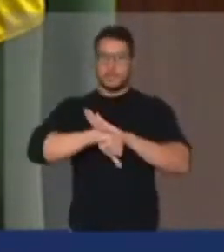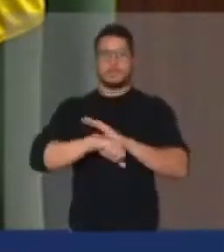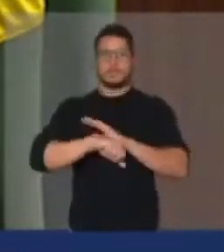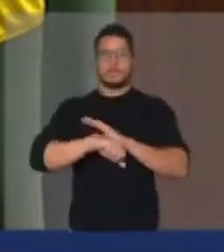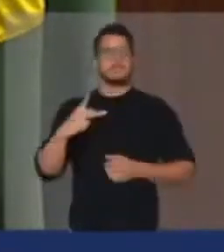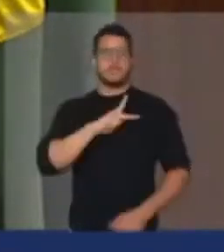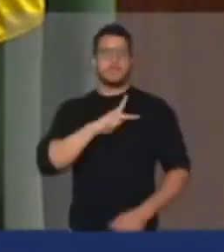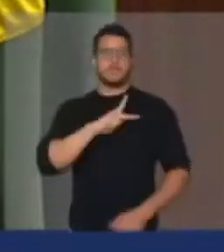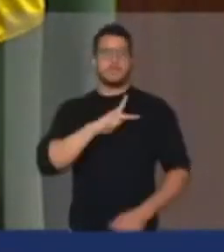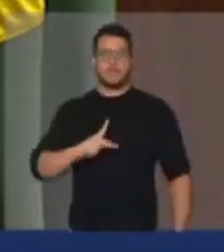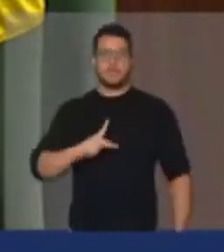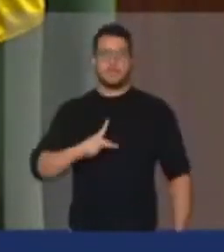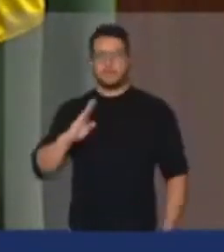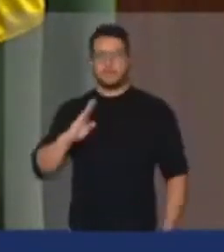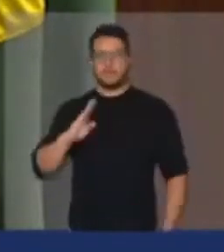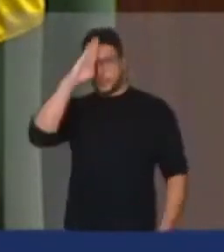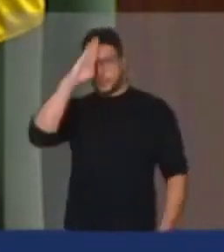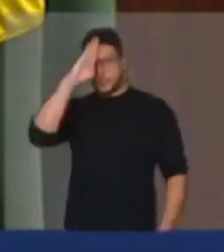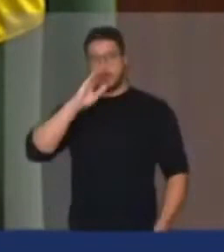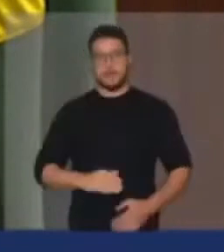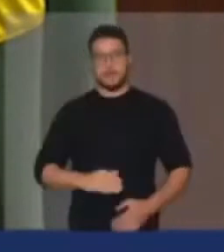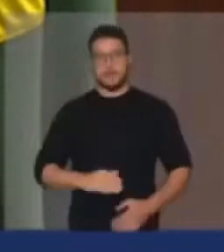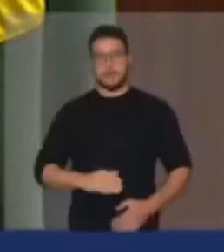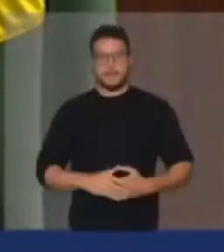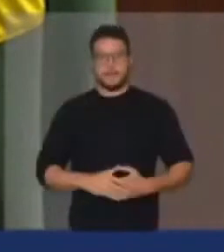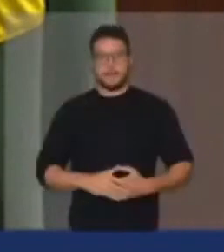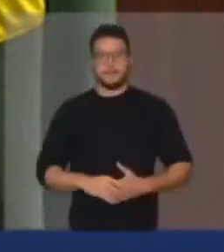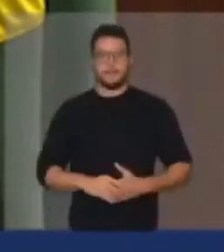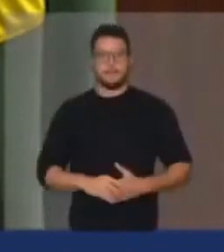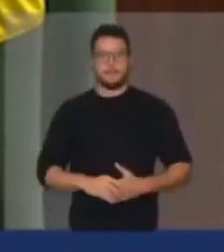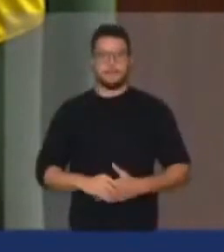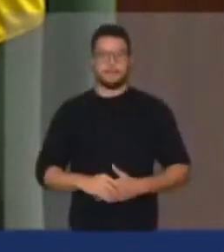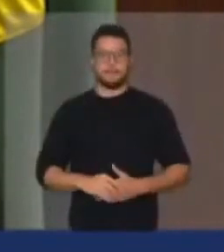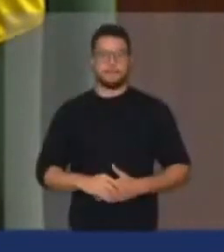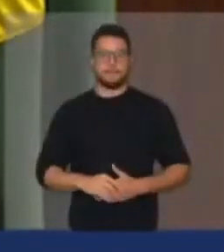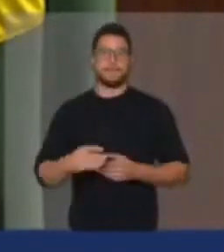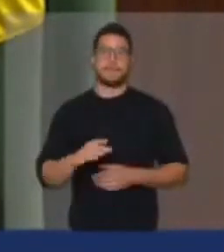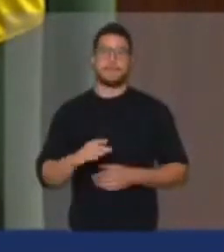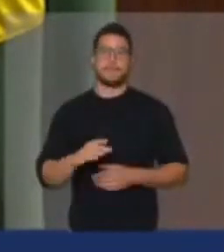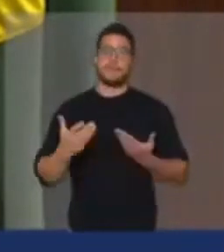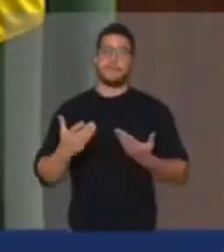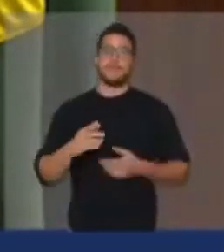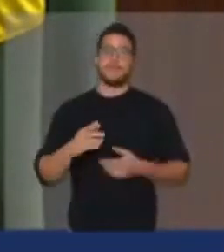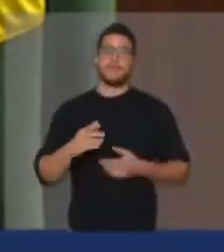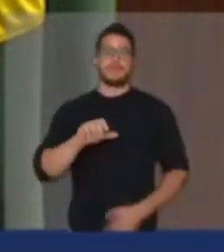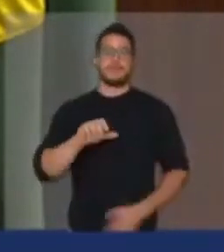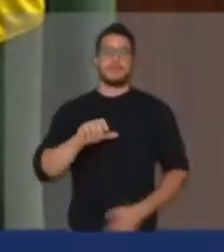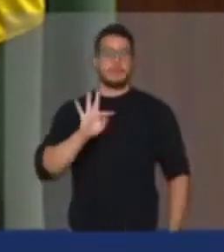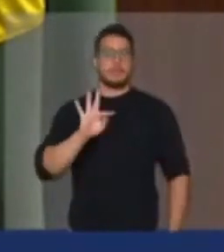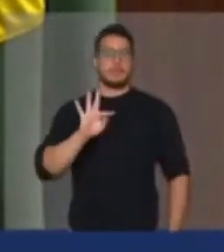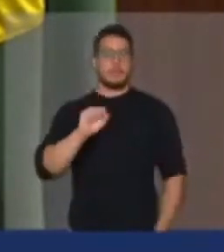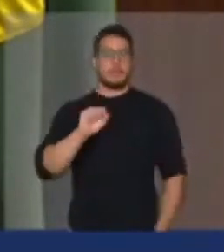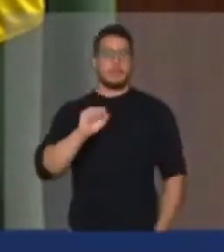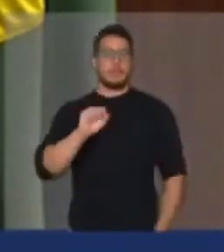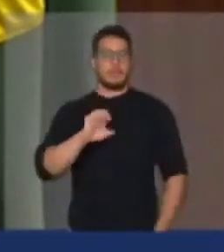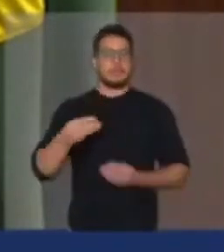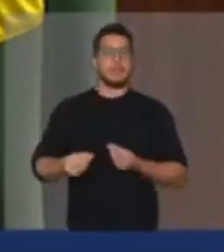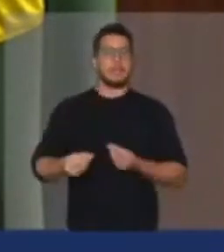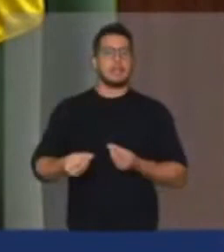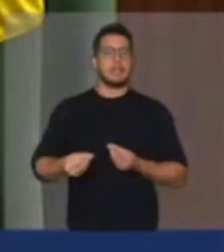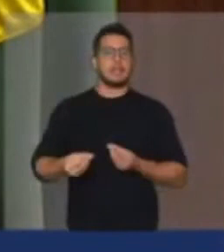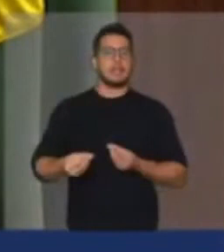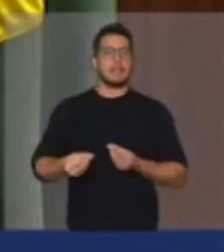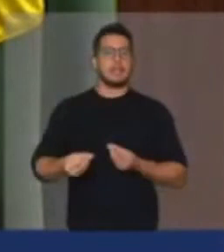pelo presidente Jair Bolsonaro. O encaminhamento ao Supremo Tribunal Federal para que ele seja